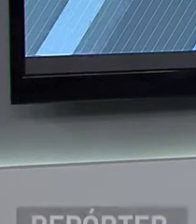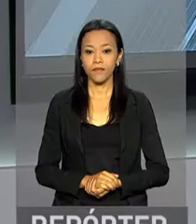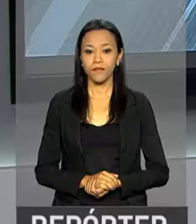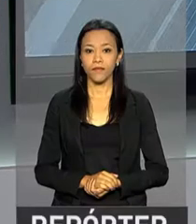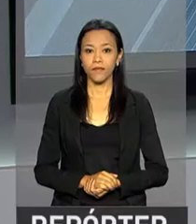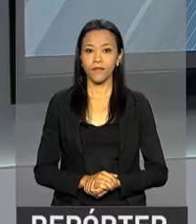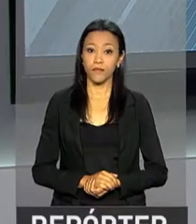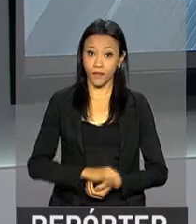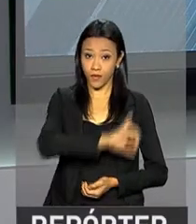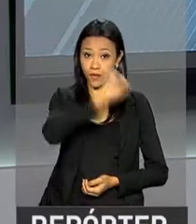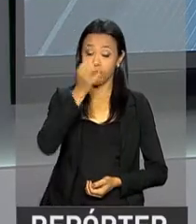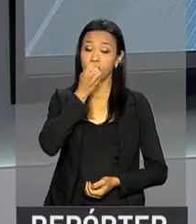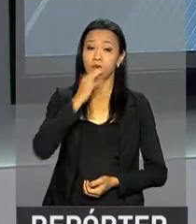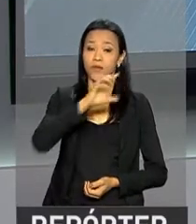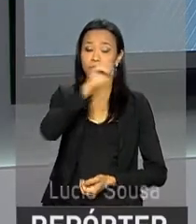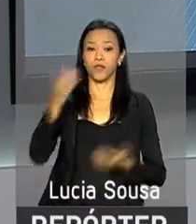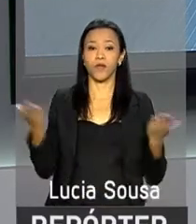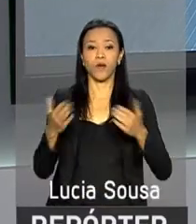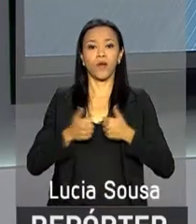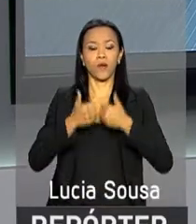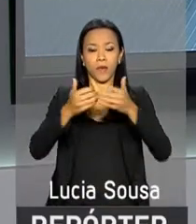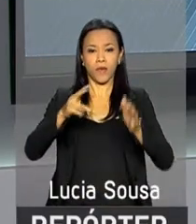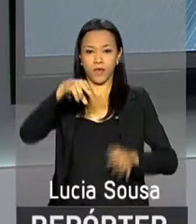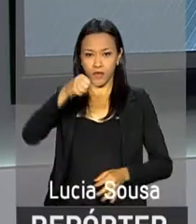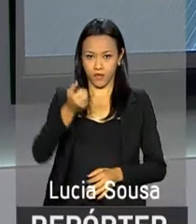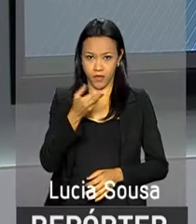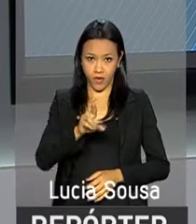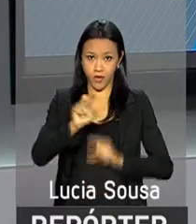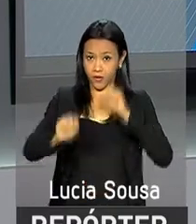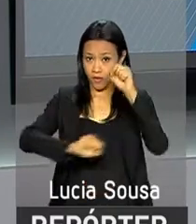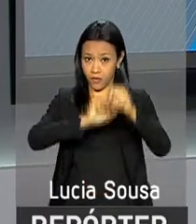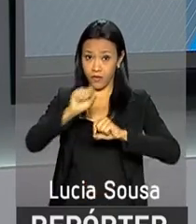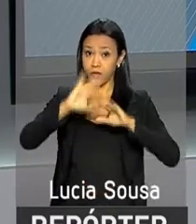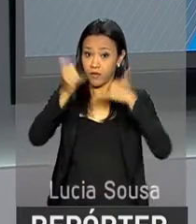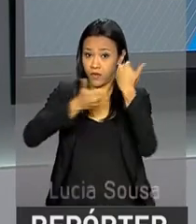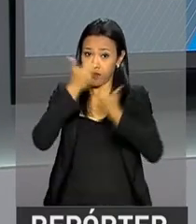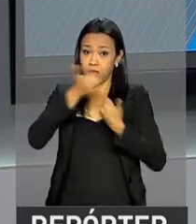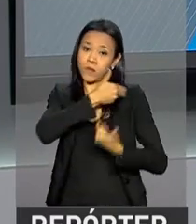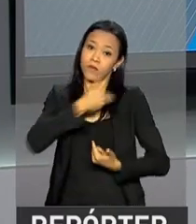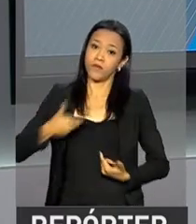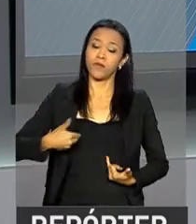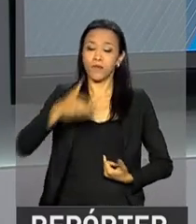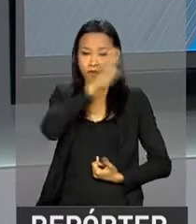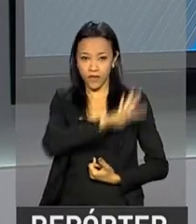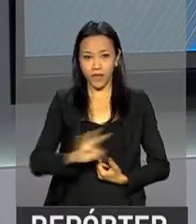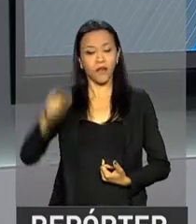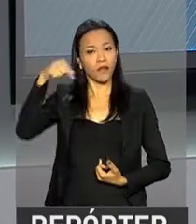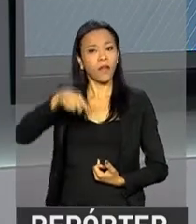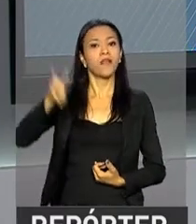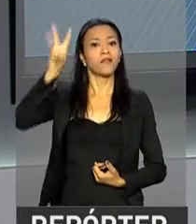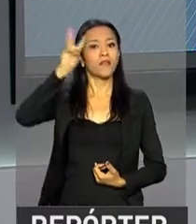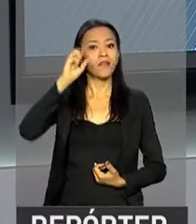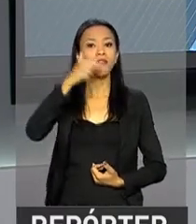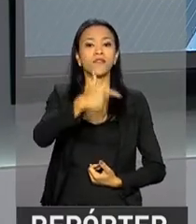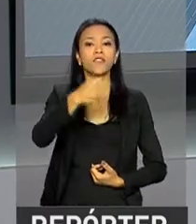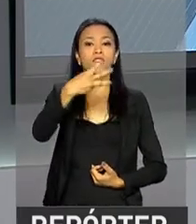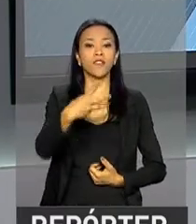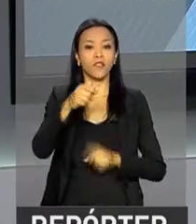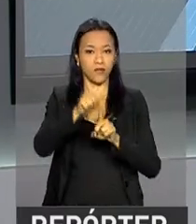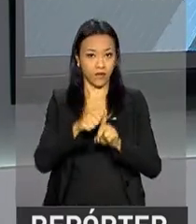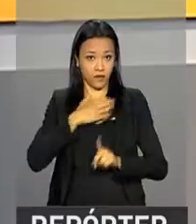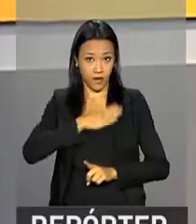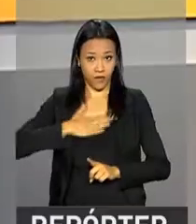olá bom dia começa agora o repórter nbr com as notícias do governo federal desta terça-feira 23 de